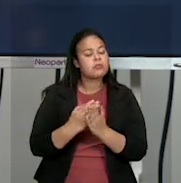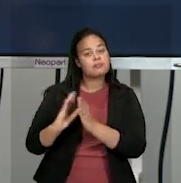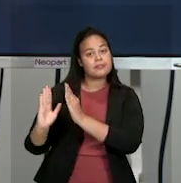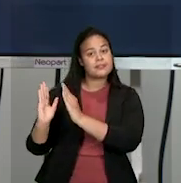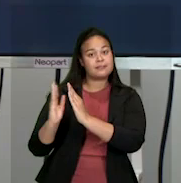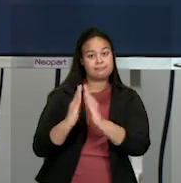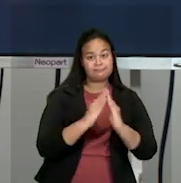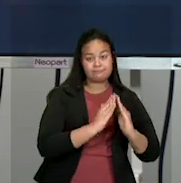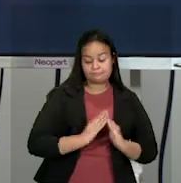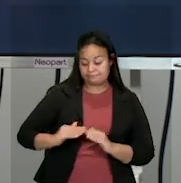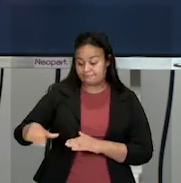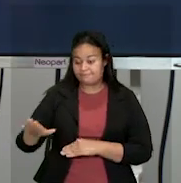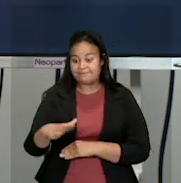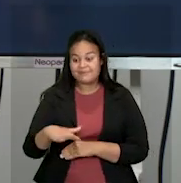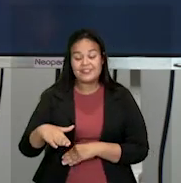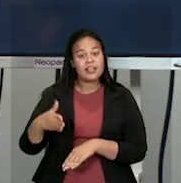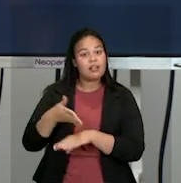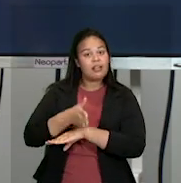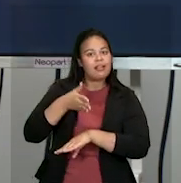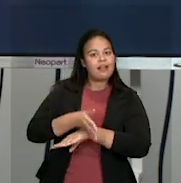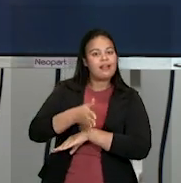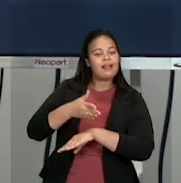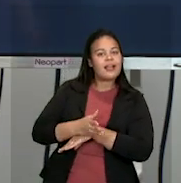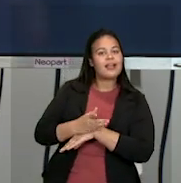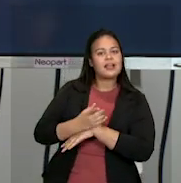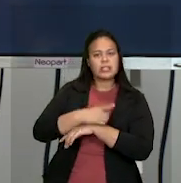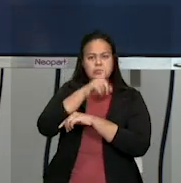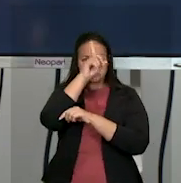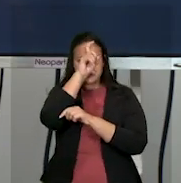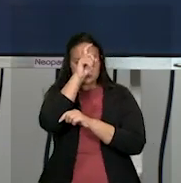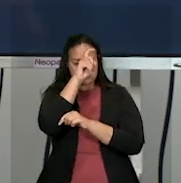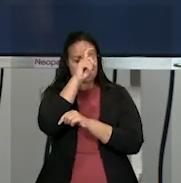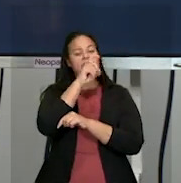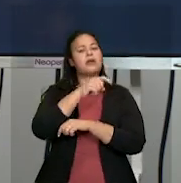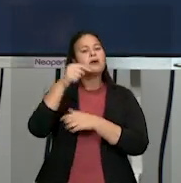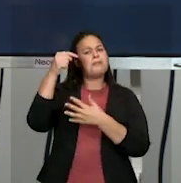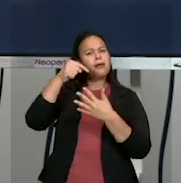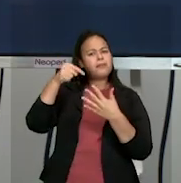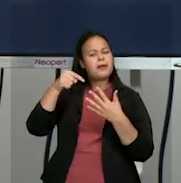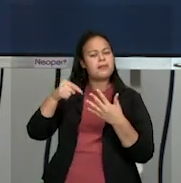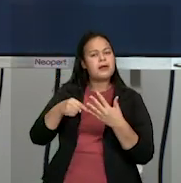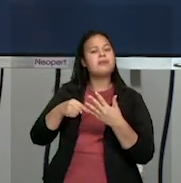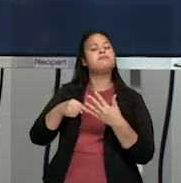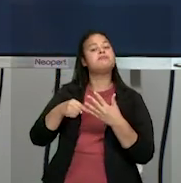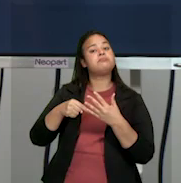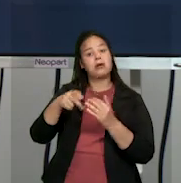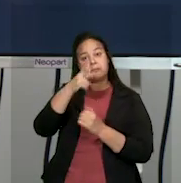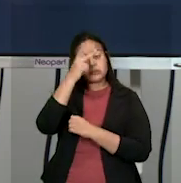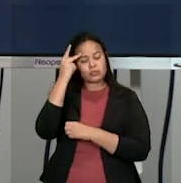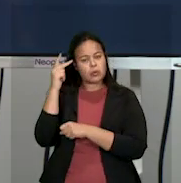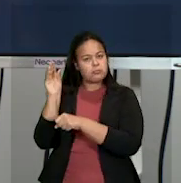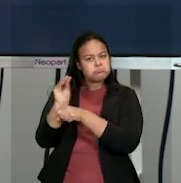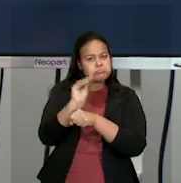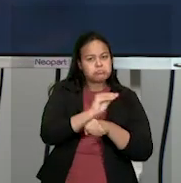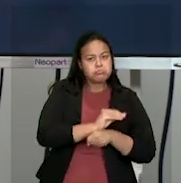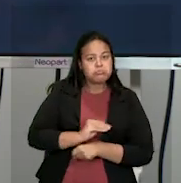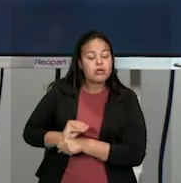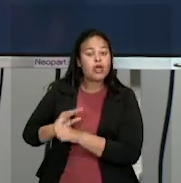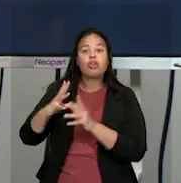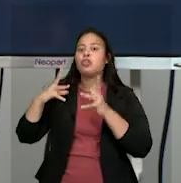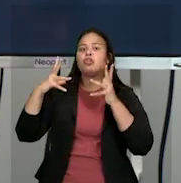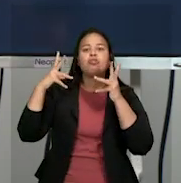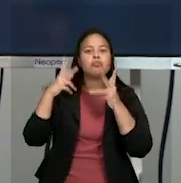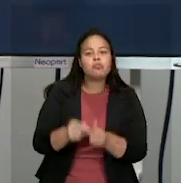crianças frequentarem, que existam postos de saúde, hospitais para atenderem as pessoas. Isso